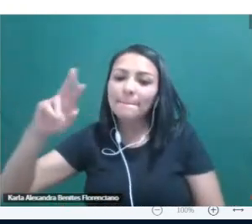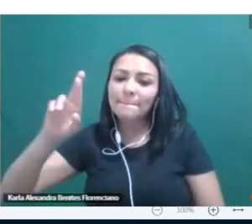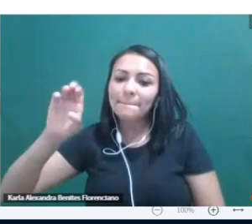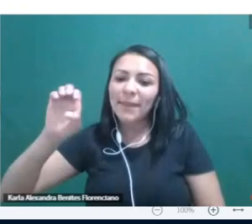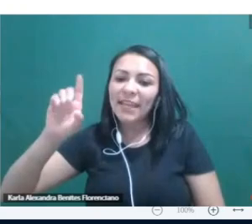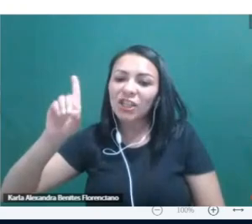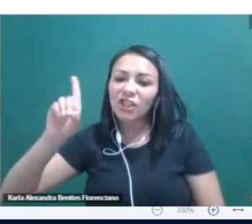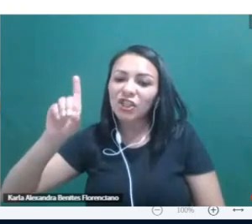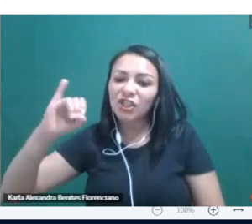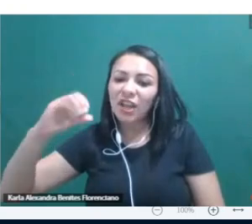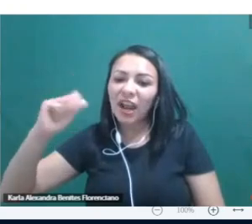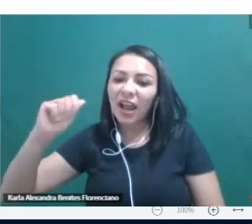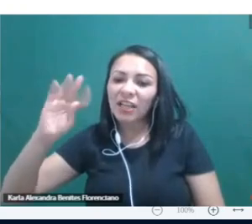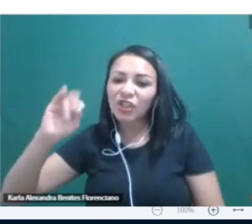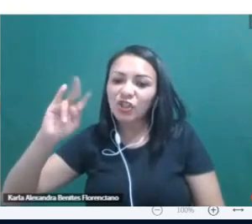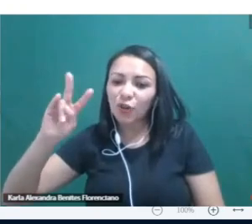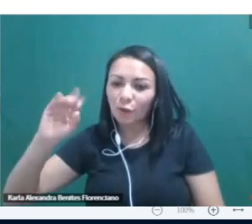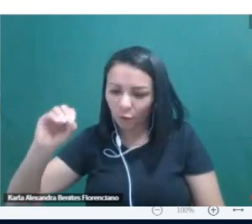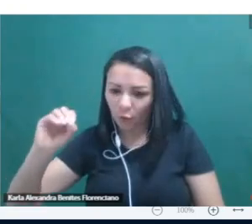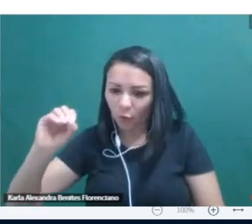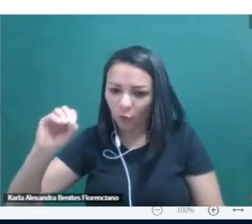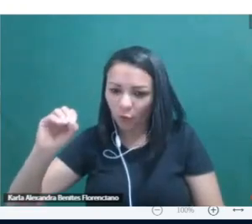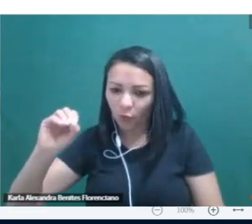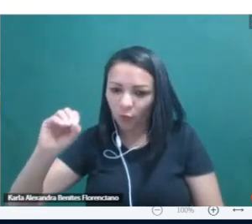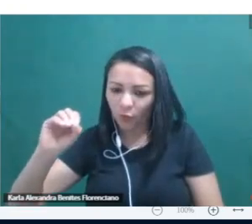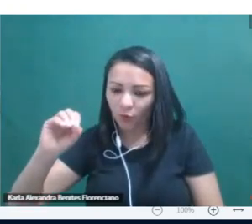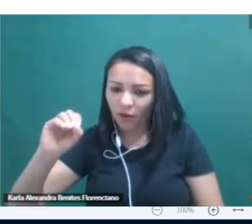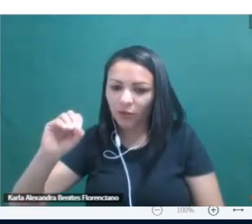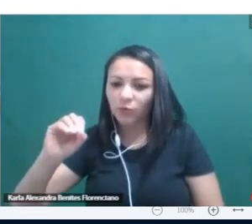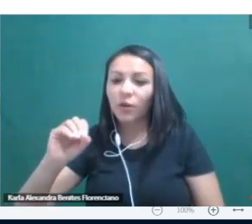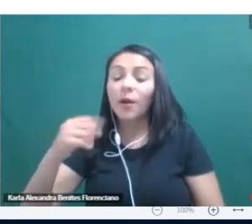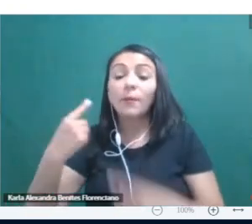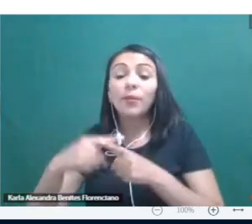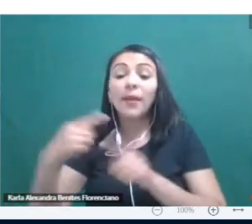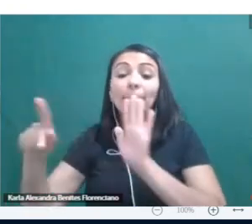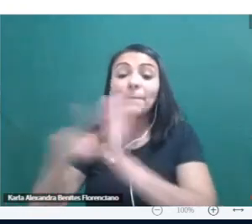quê? Tá? Ele está no predicado.